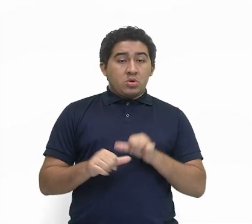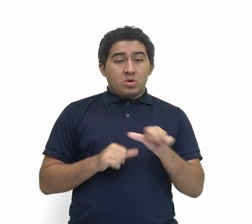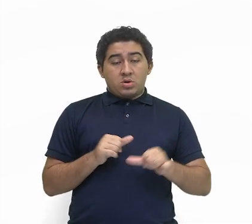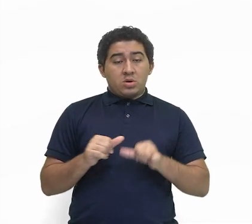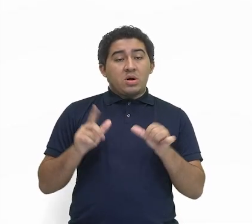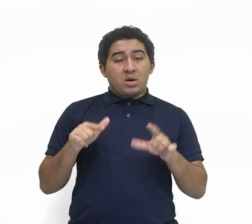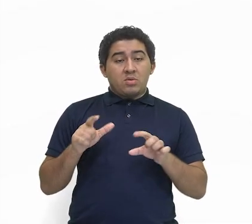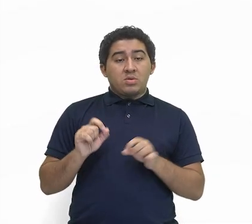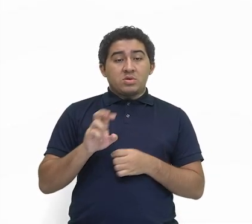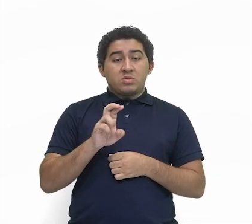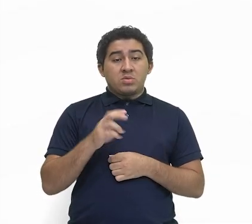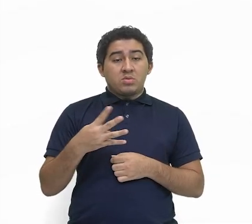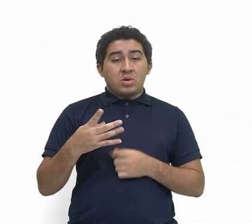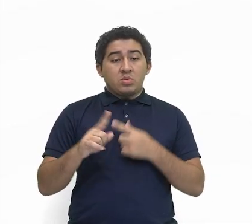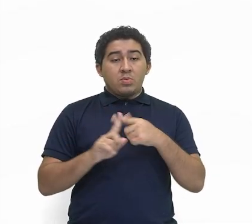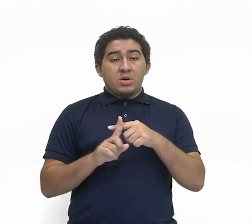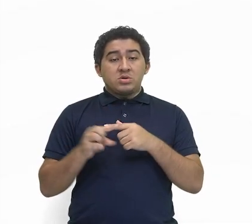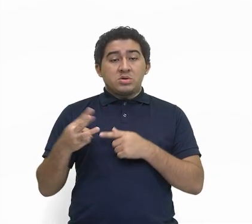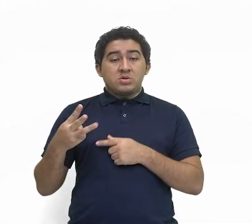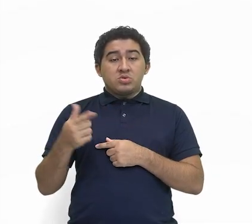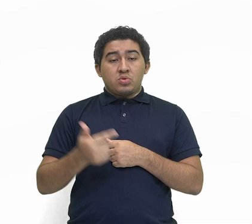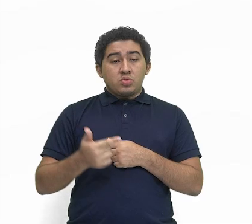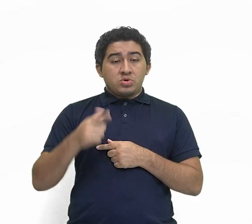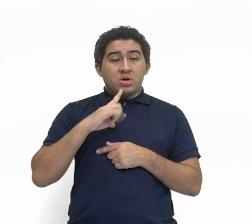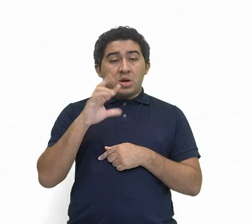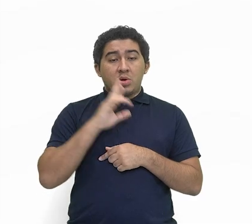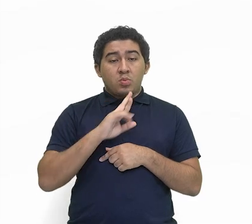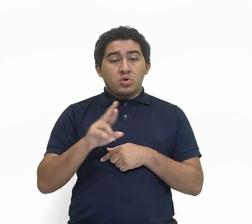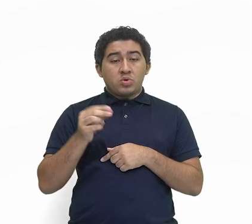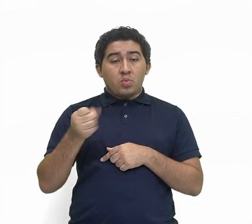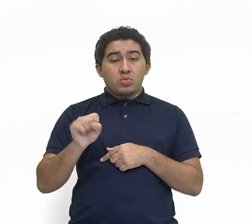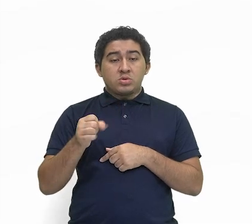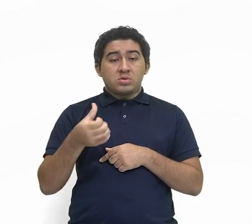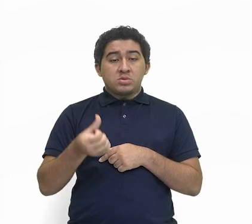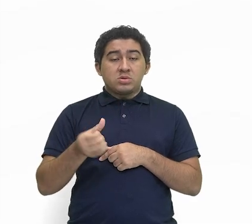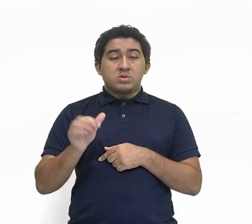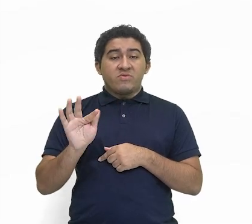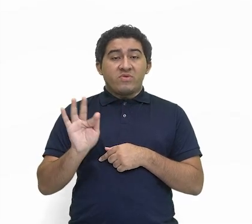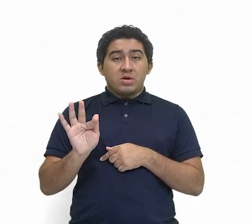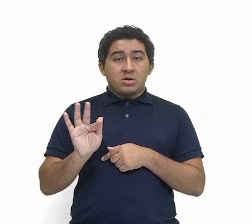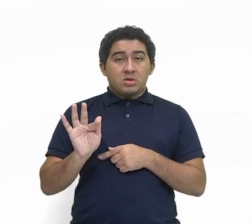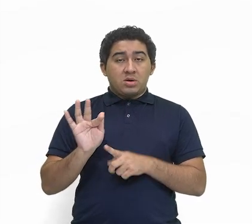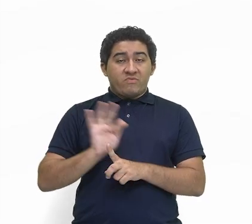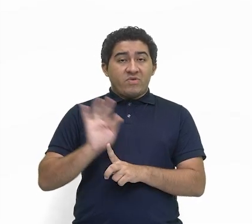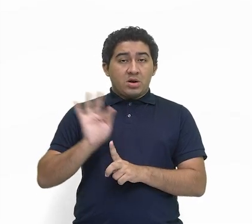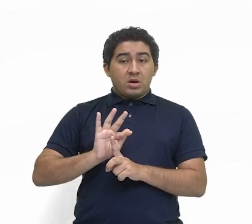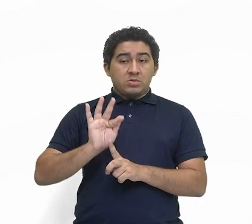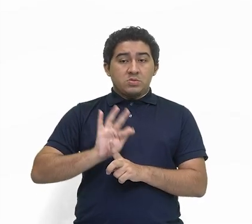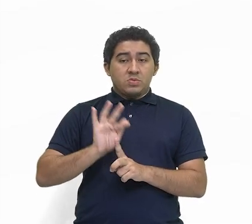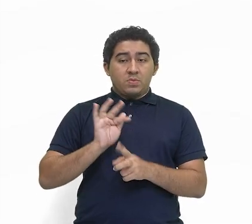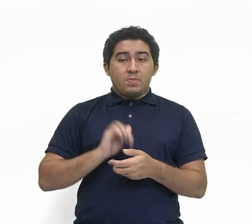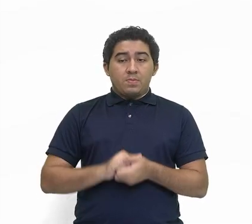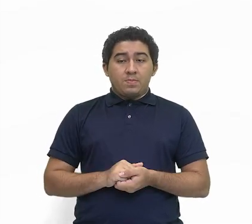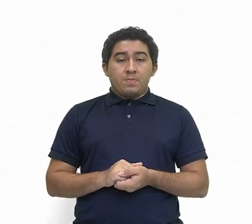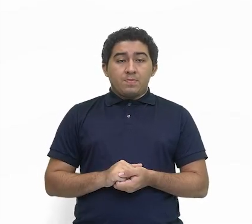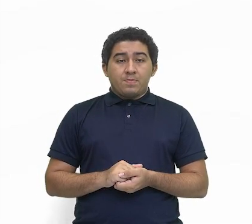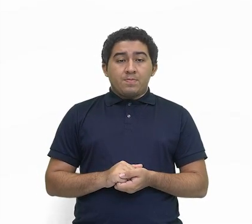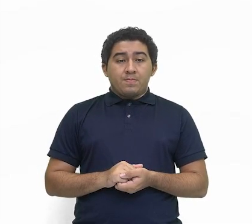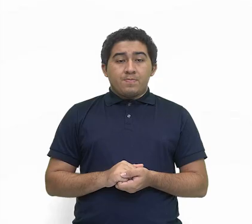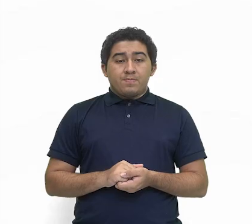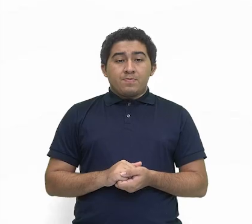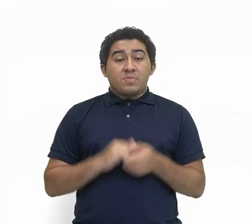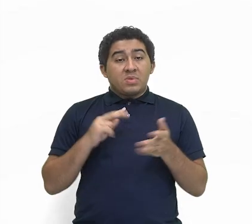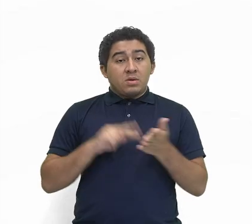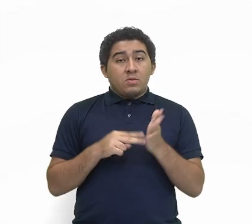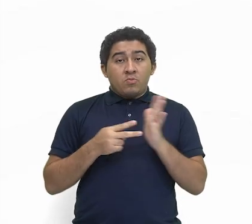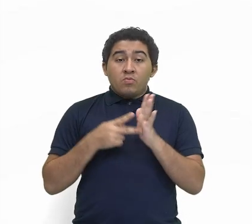Então, fica 54 mais 32, resultado, 86 graus na escala Fahrenheit. O que me